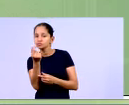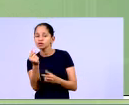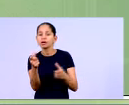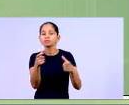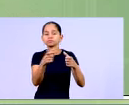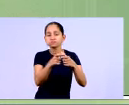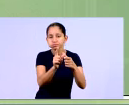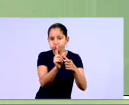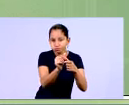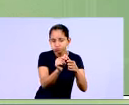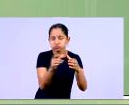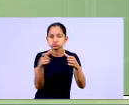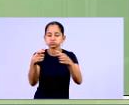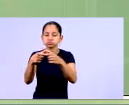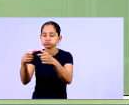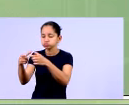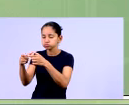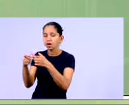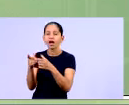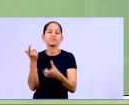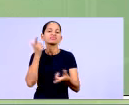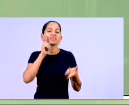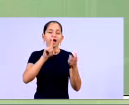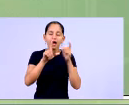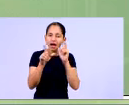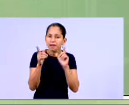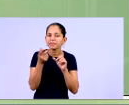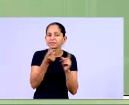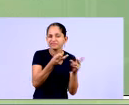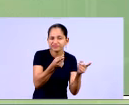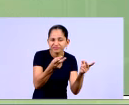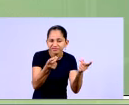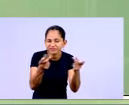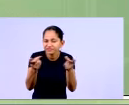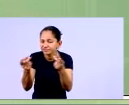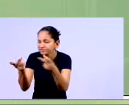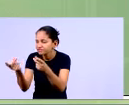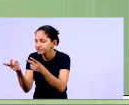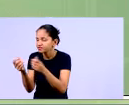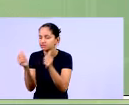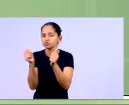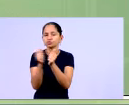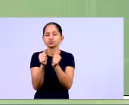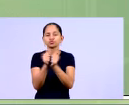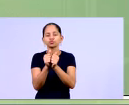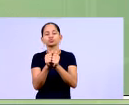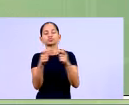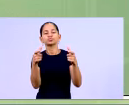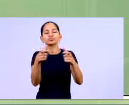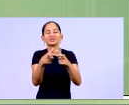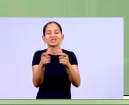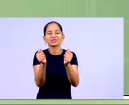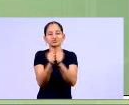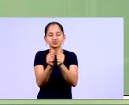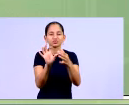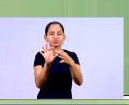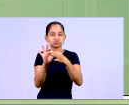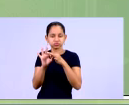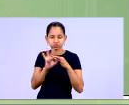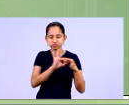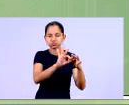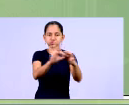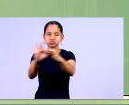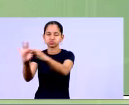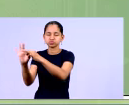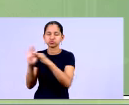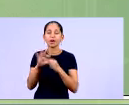menores e com isso elas possam ser competitivas em relação às grandes empresas. Então são incentivadas à associação para